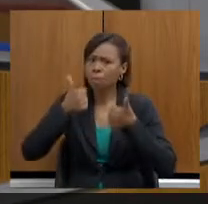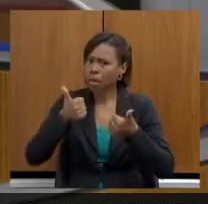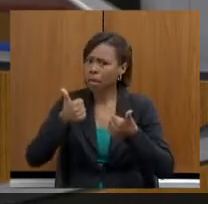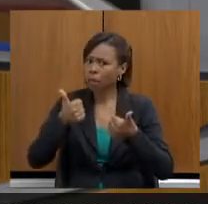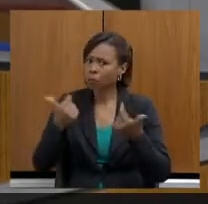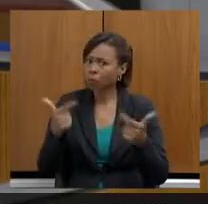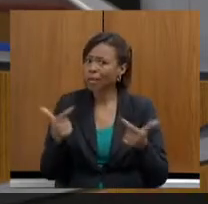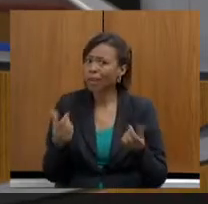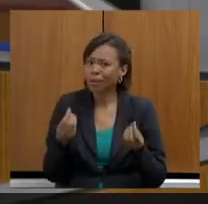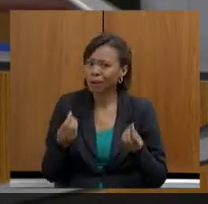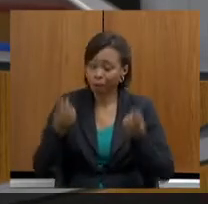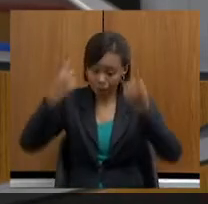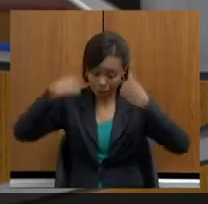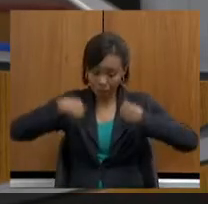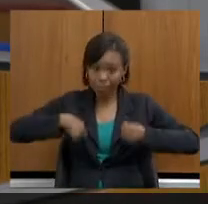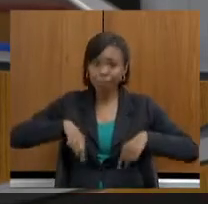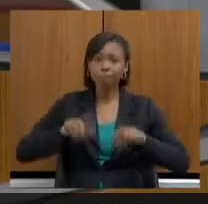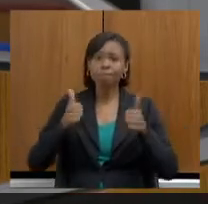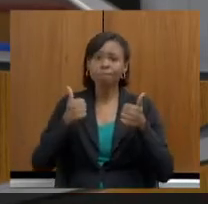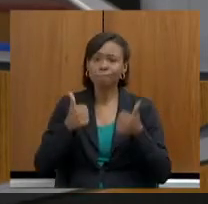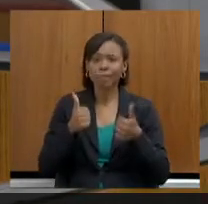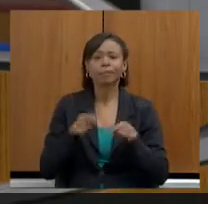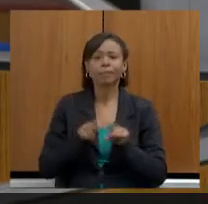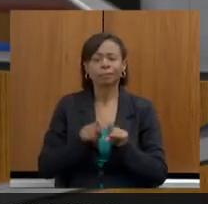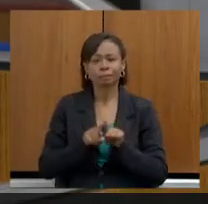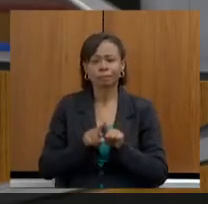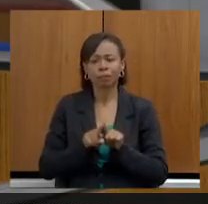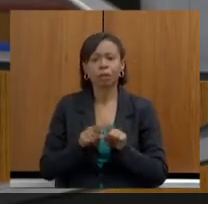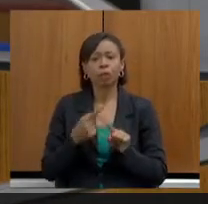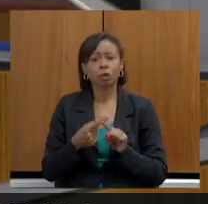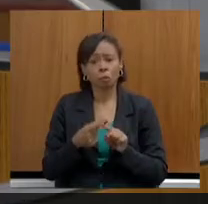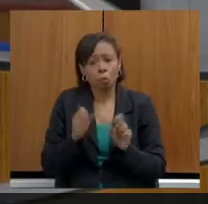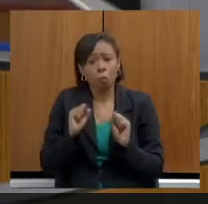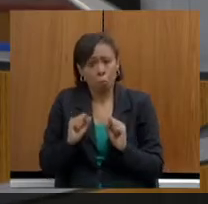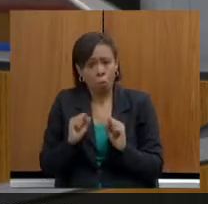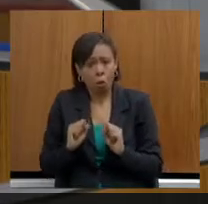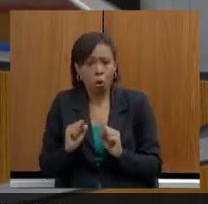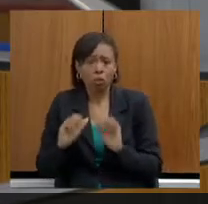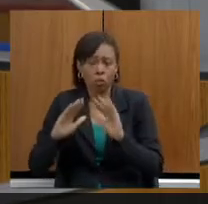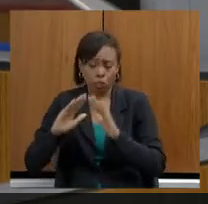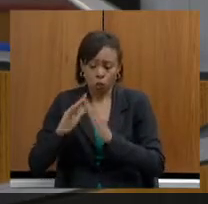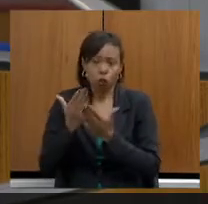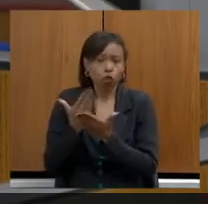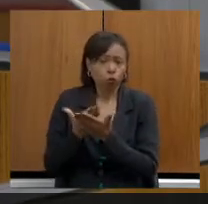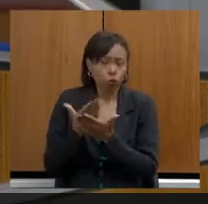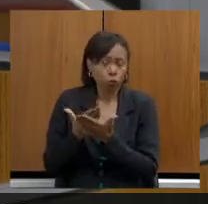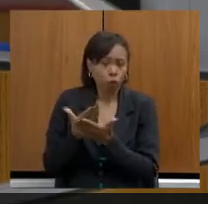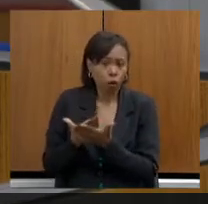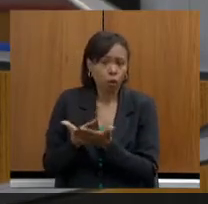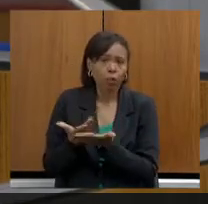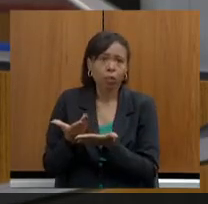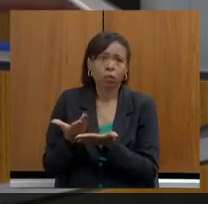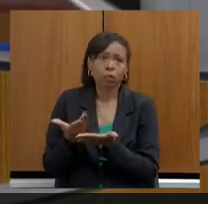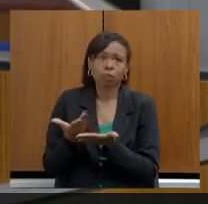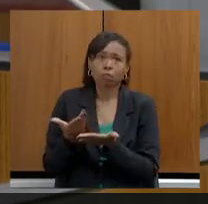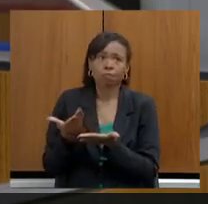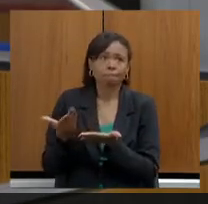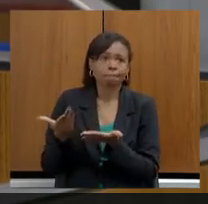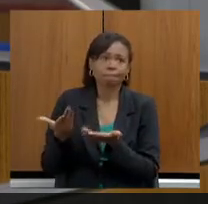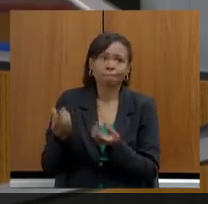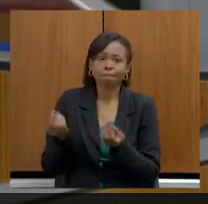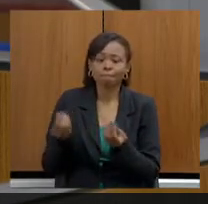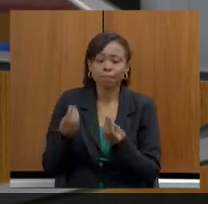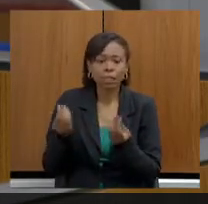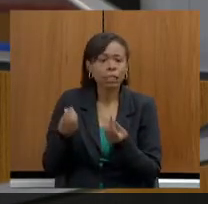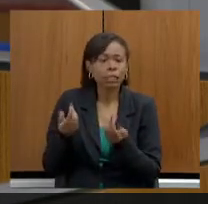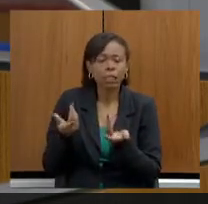fisicamente a gente pode ter as escolas mais bem Não